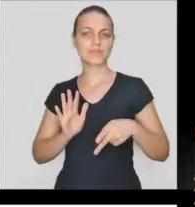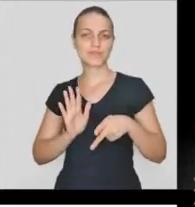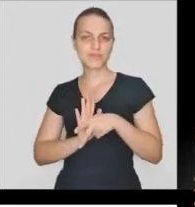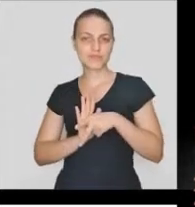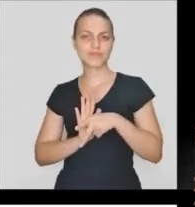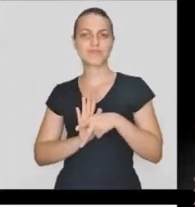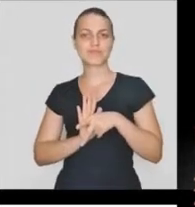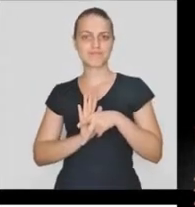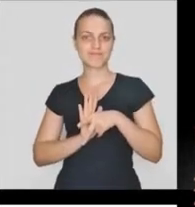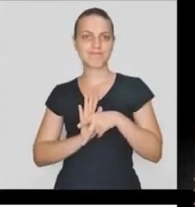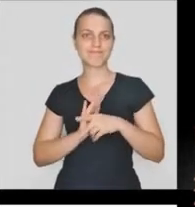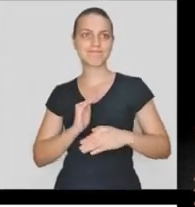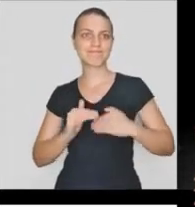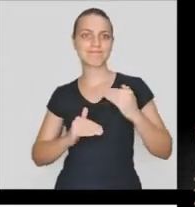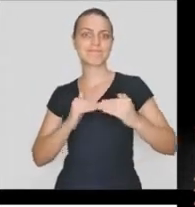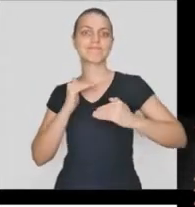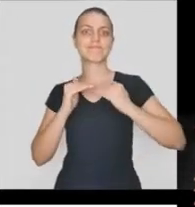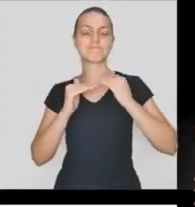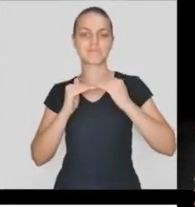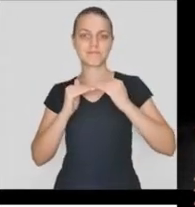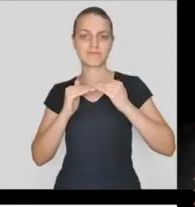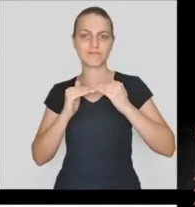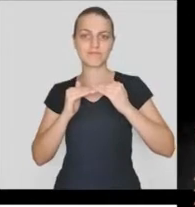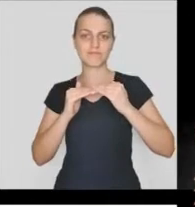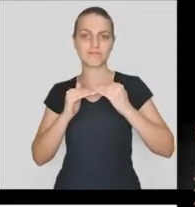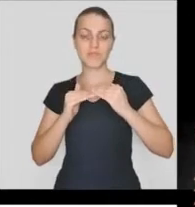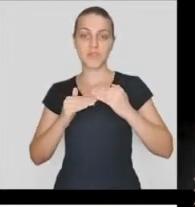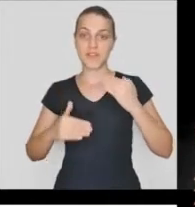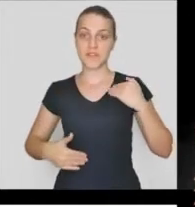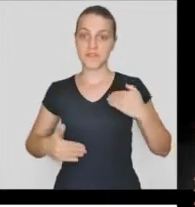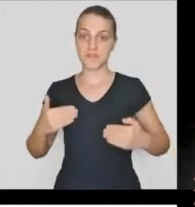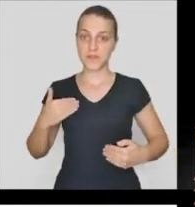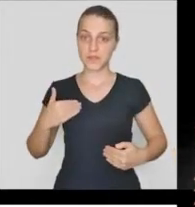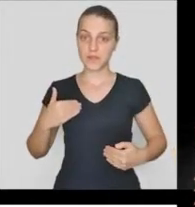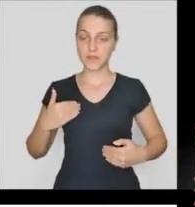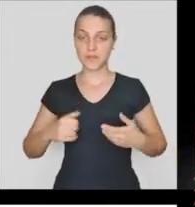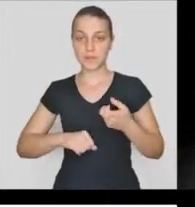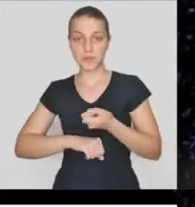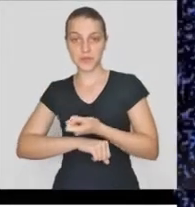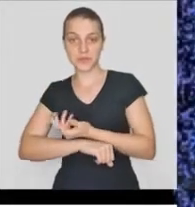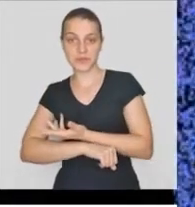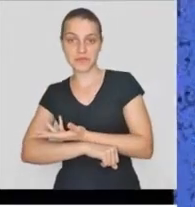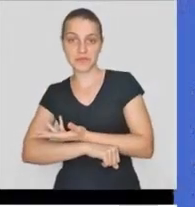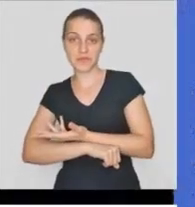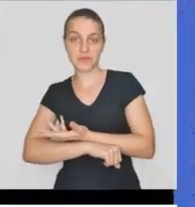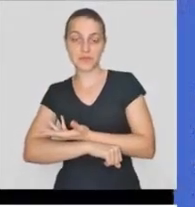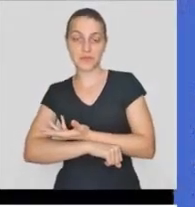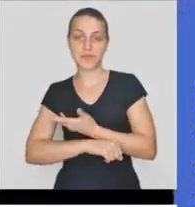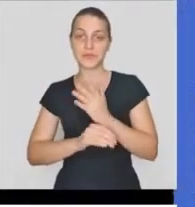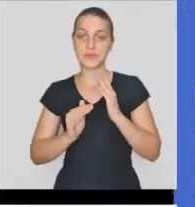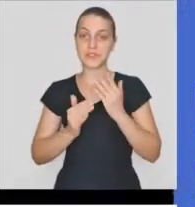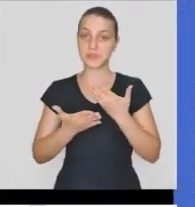seja no campo físico, emocional, acadêmico ou espiritual.